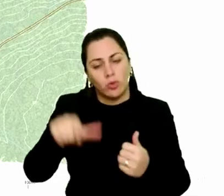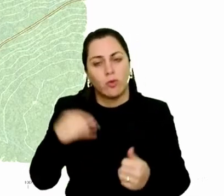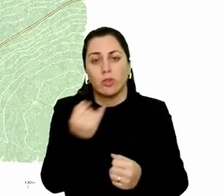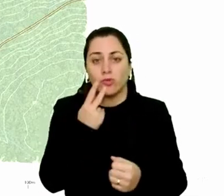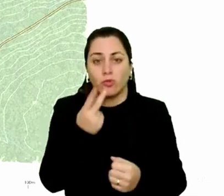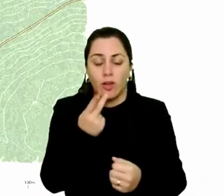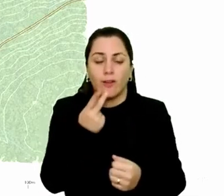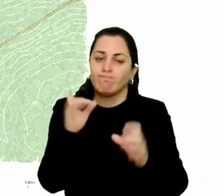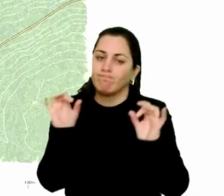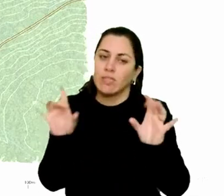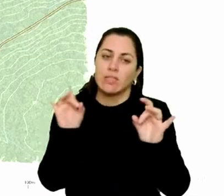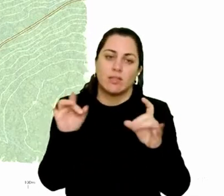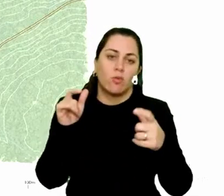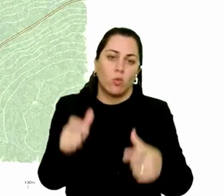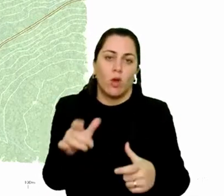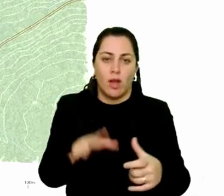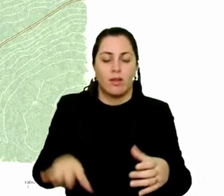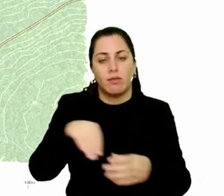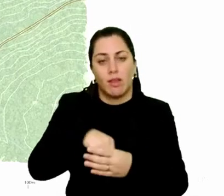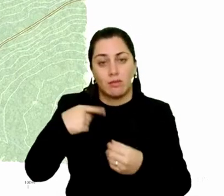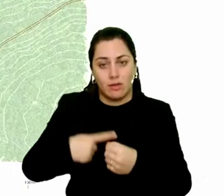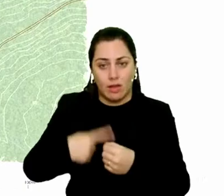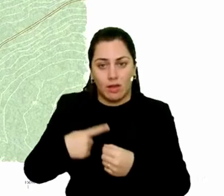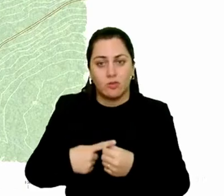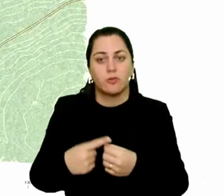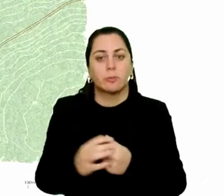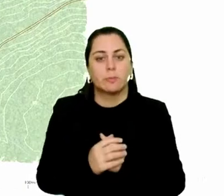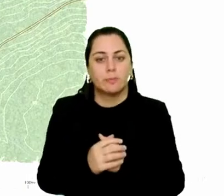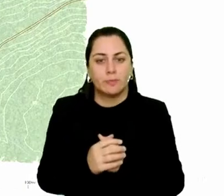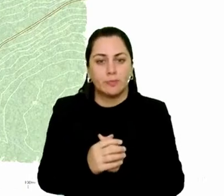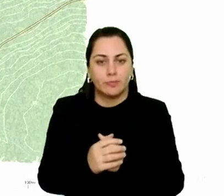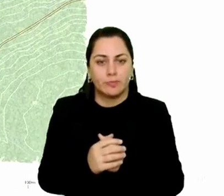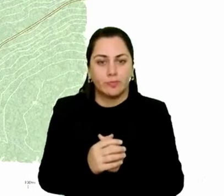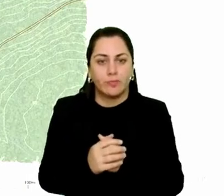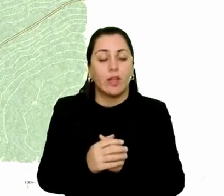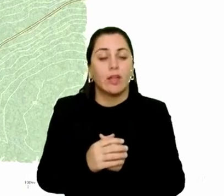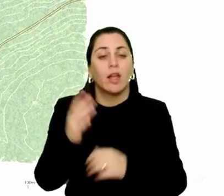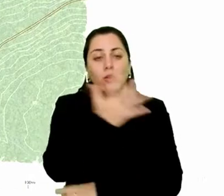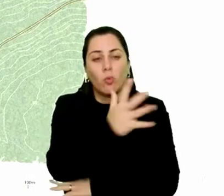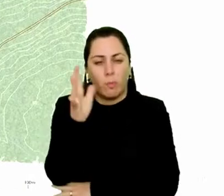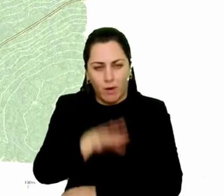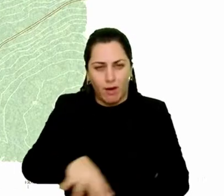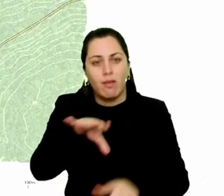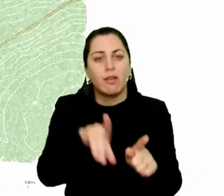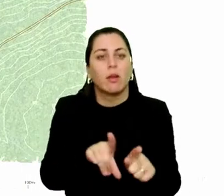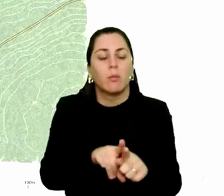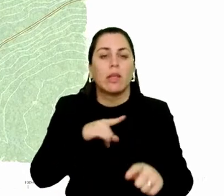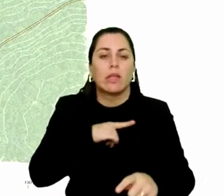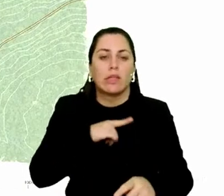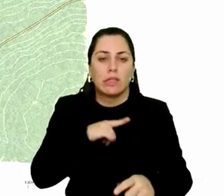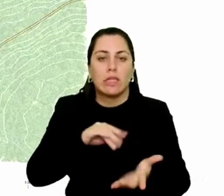um privilégio a gente ter isso aqui dentro da cidade. No parque também estão instaladas